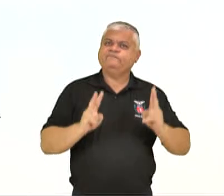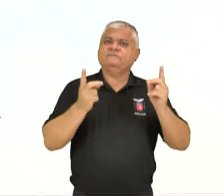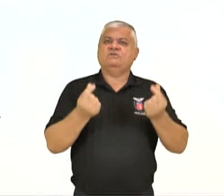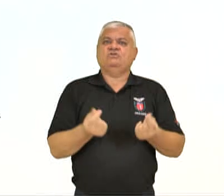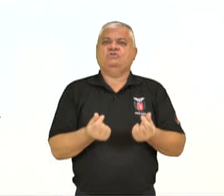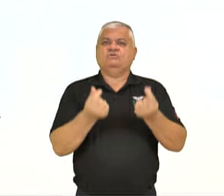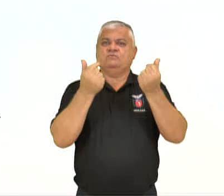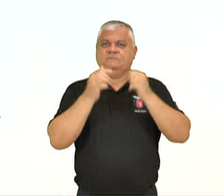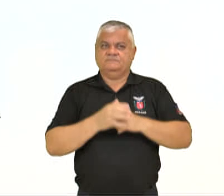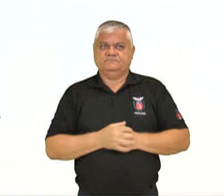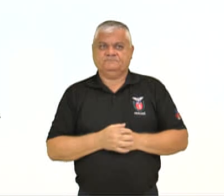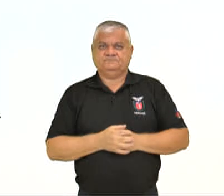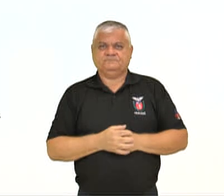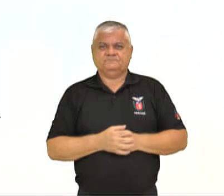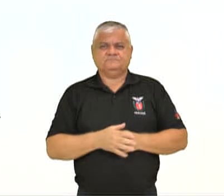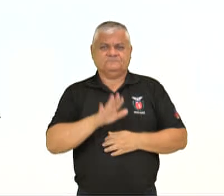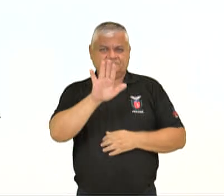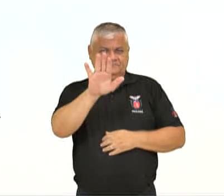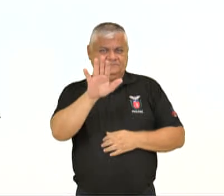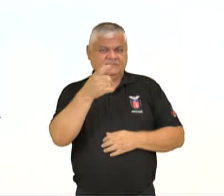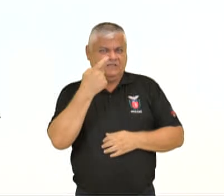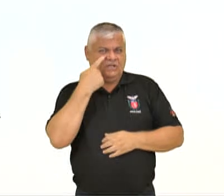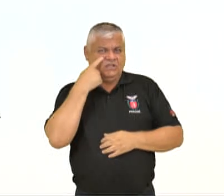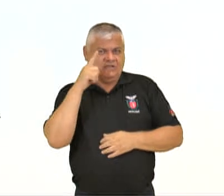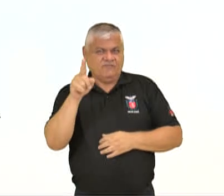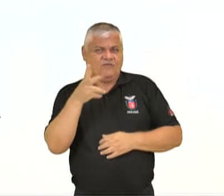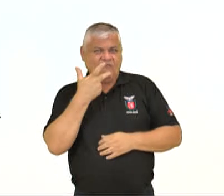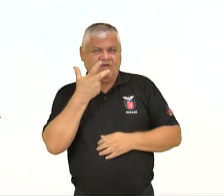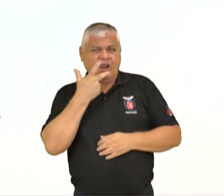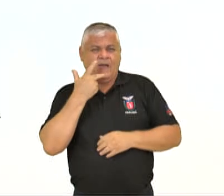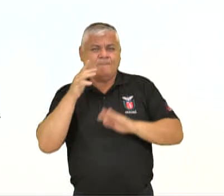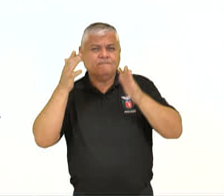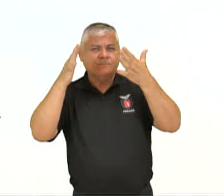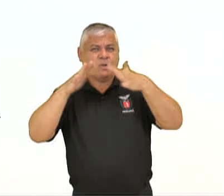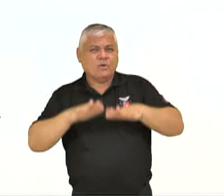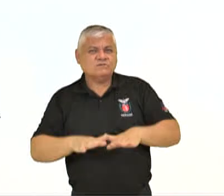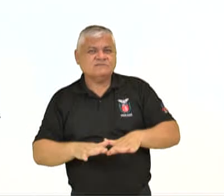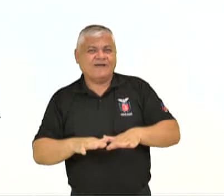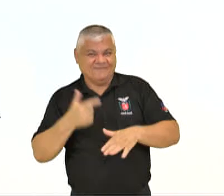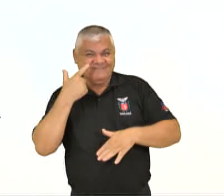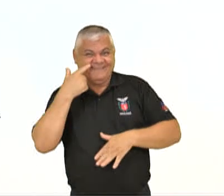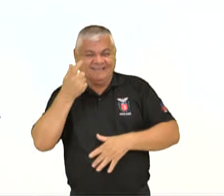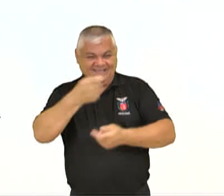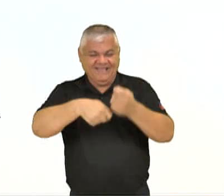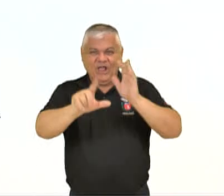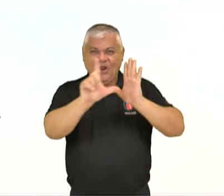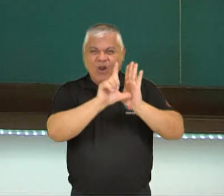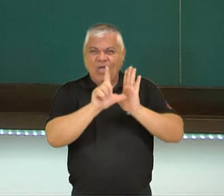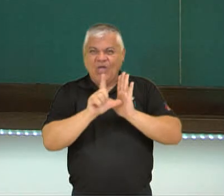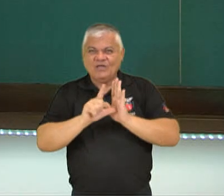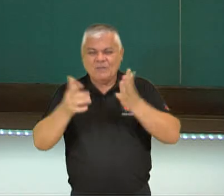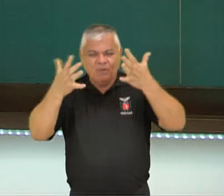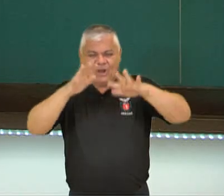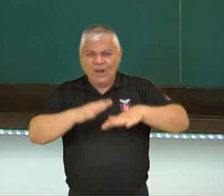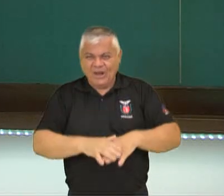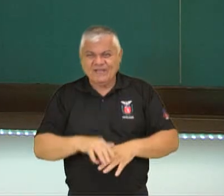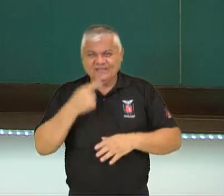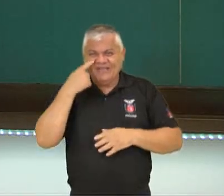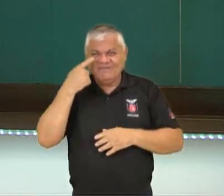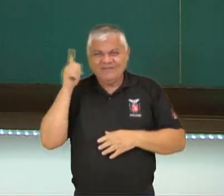Agora vamos lá. Você já ouviu falar das grandes promoções que existem nos comércios, tipo a Black